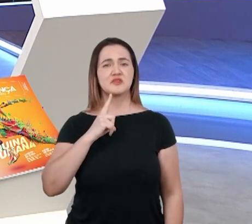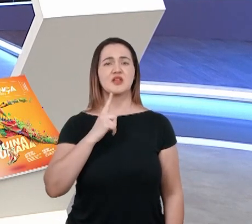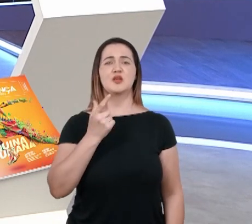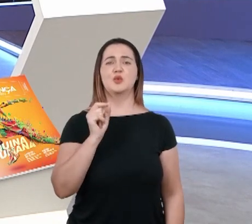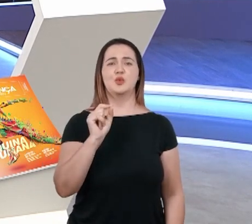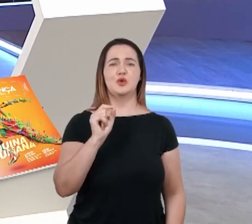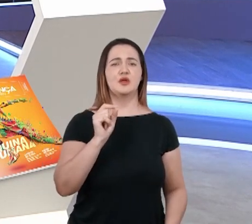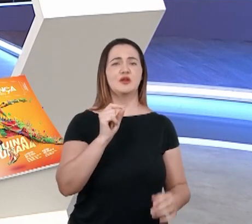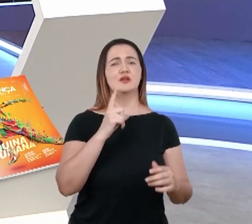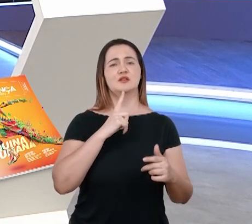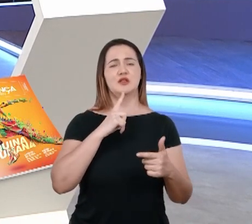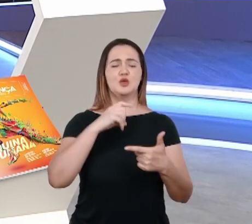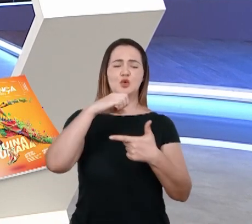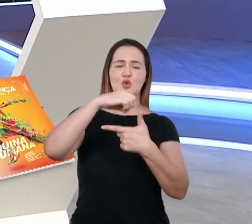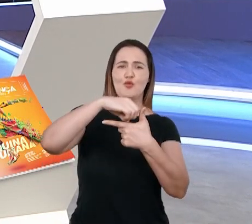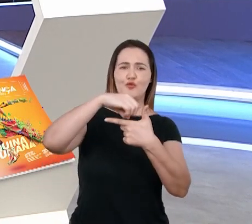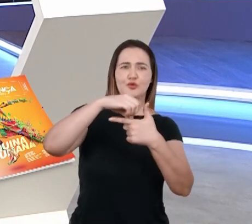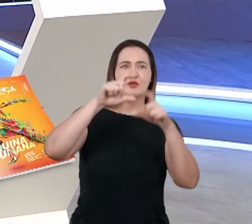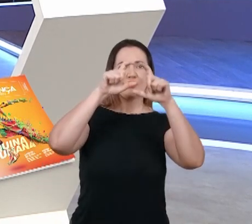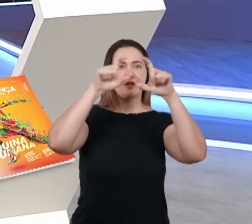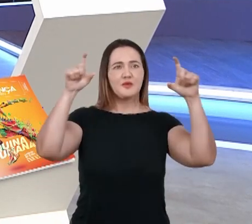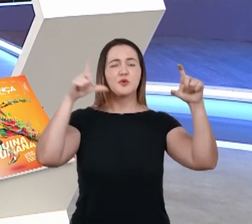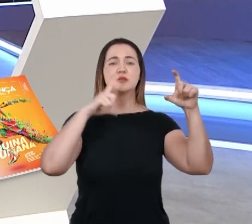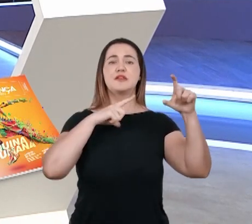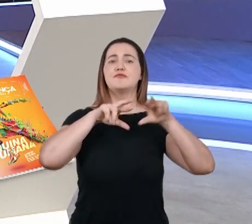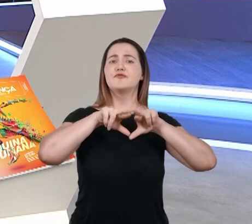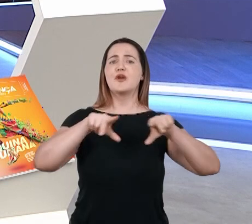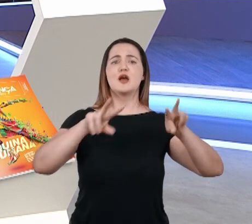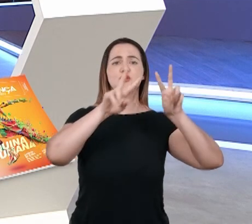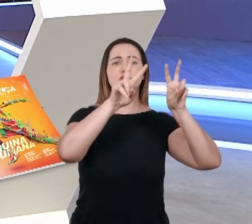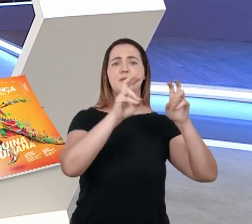de te falar. Aí você vai ver que estude a Bíblia com o Novo Tempo e vai ver